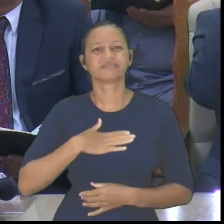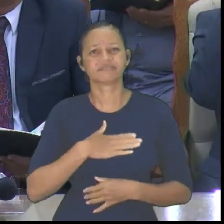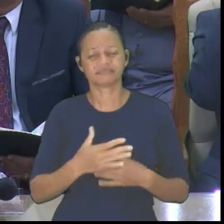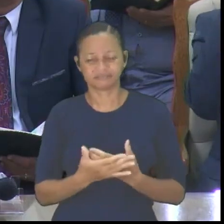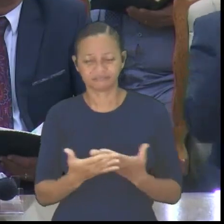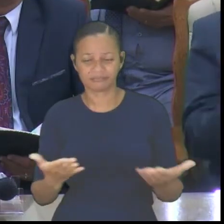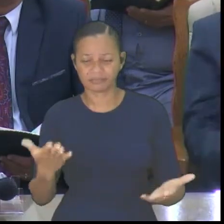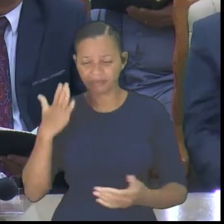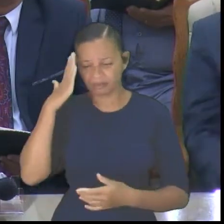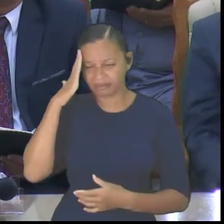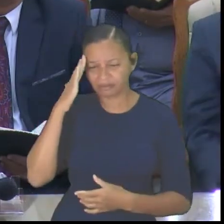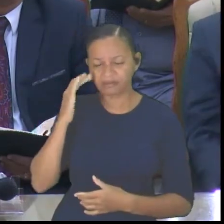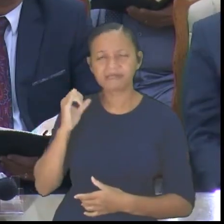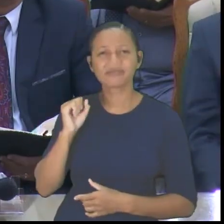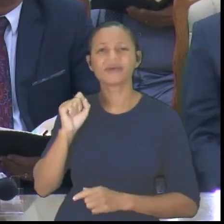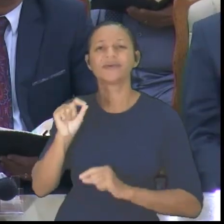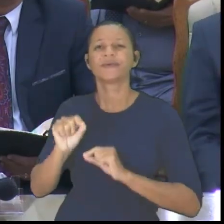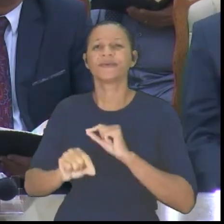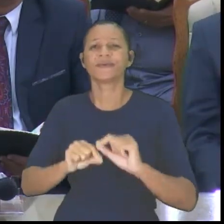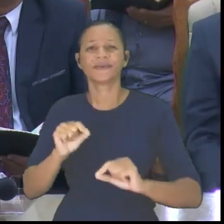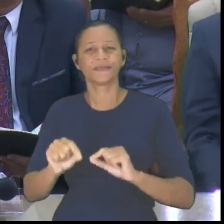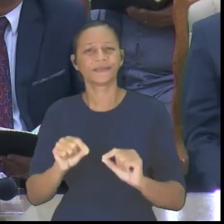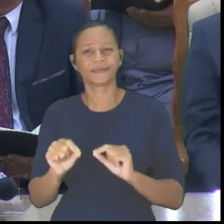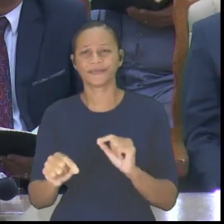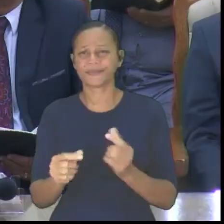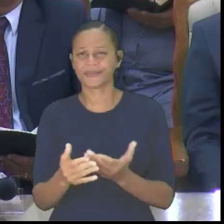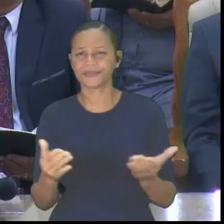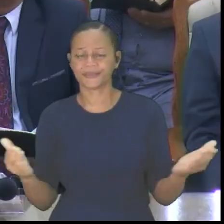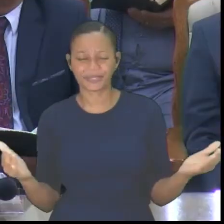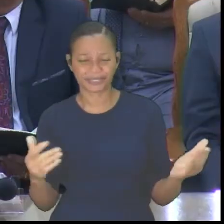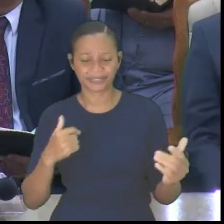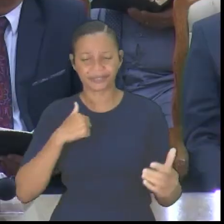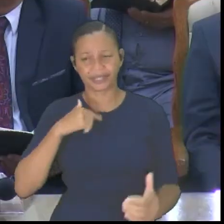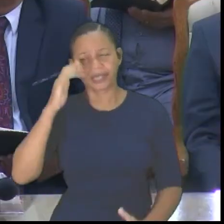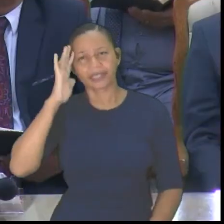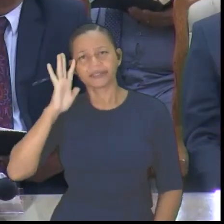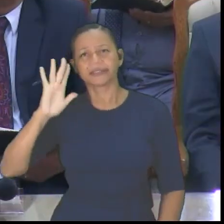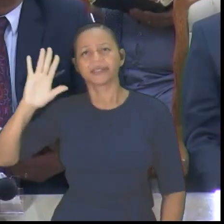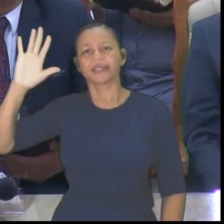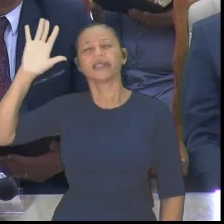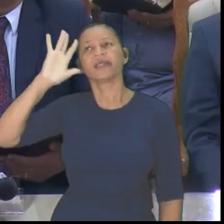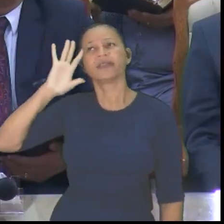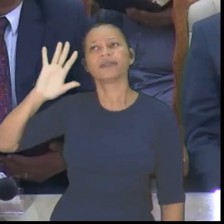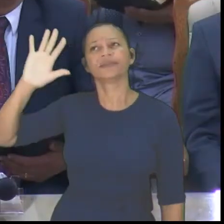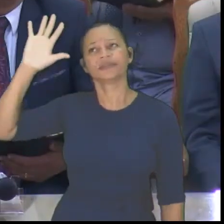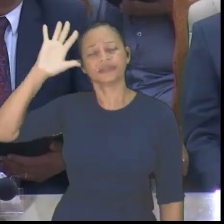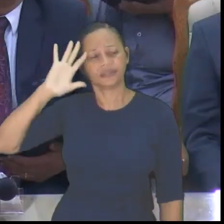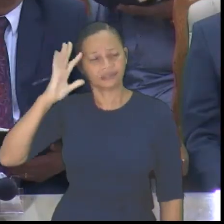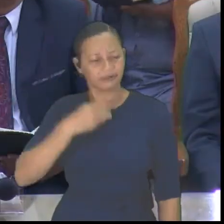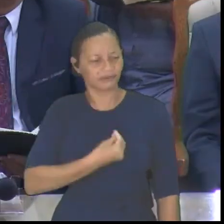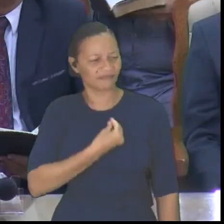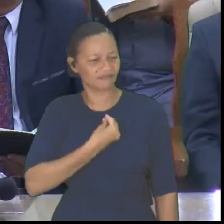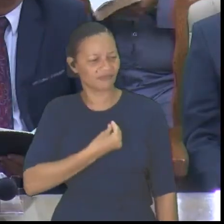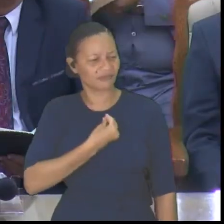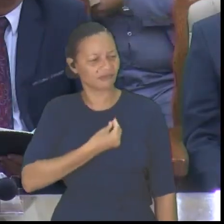É saber que as nossas teorias sobre a vida, de um modo